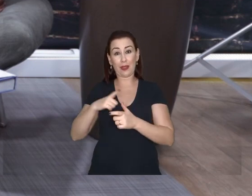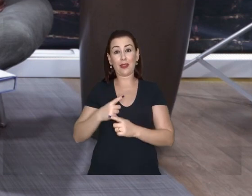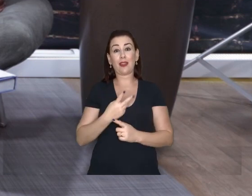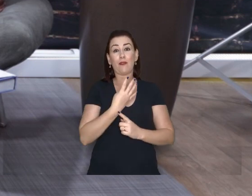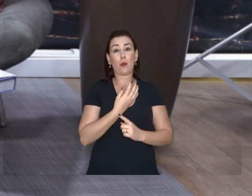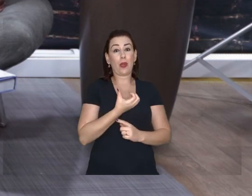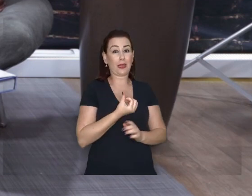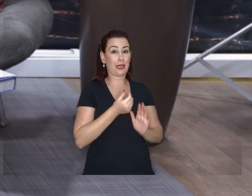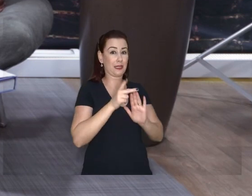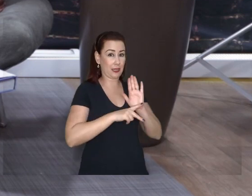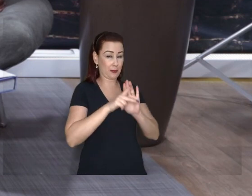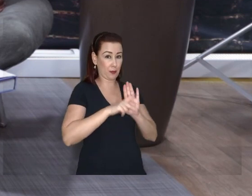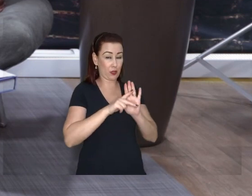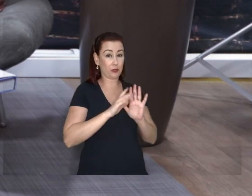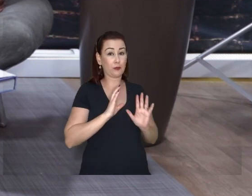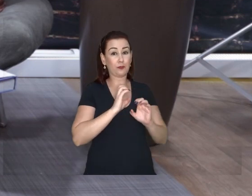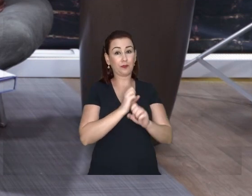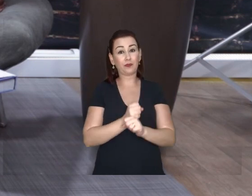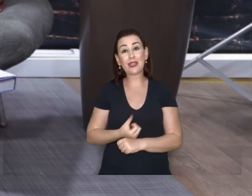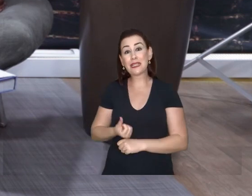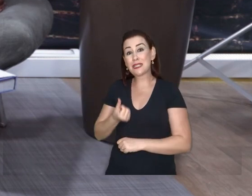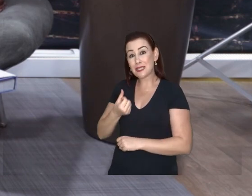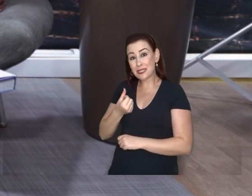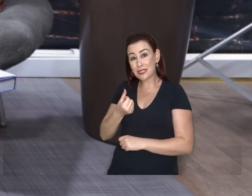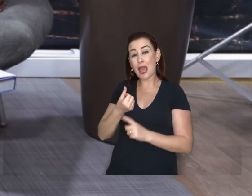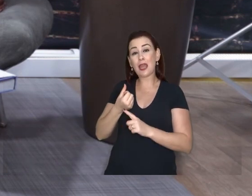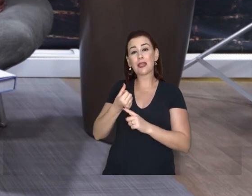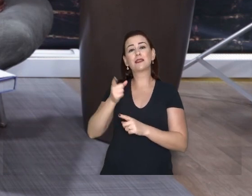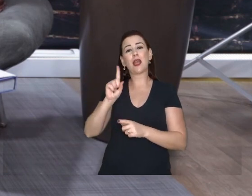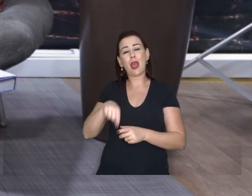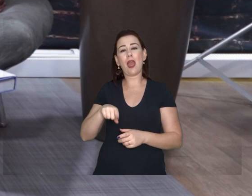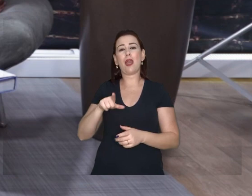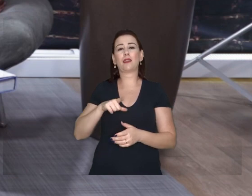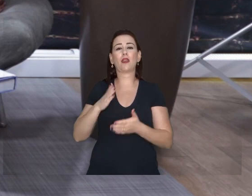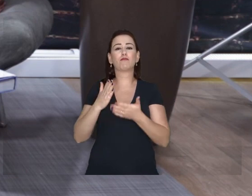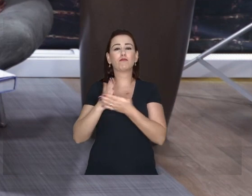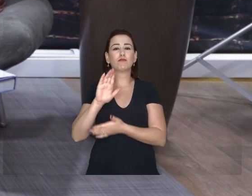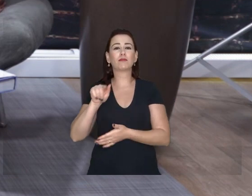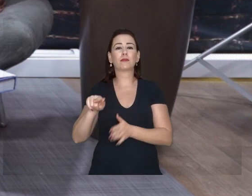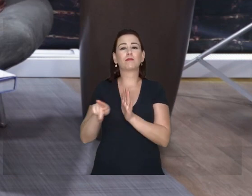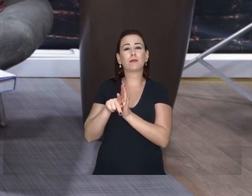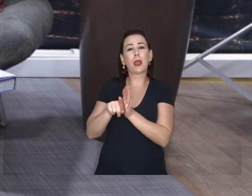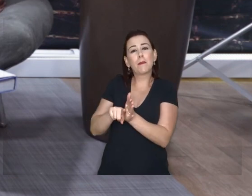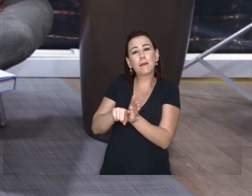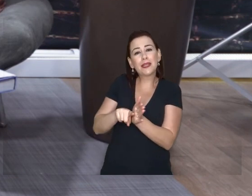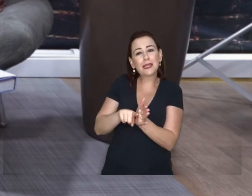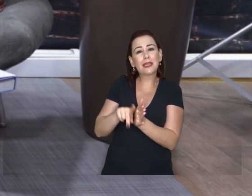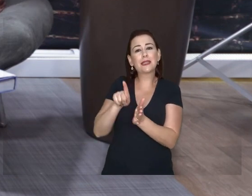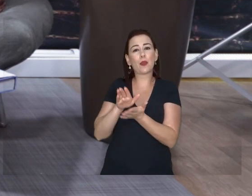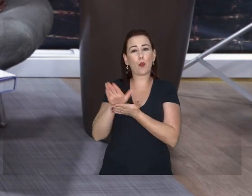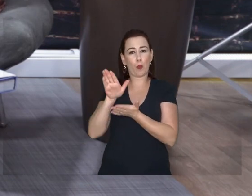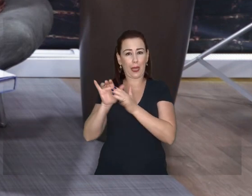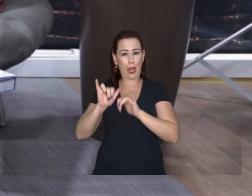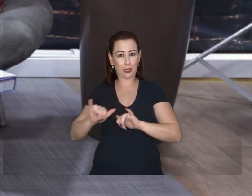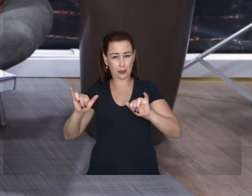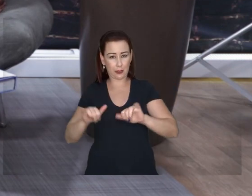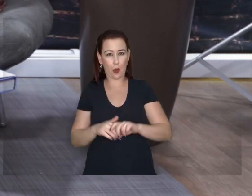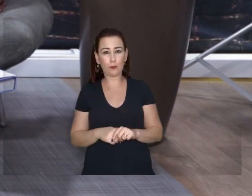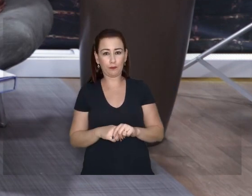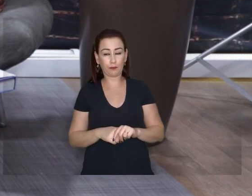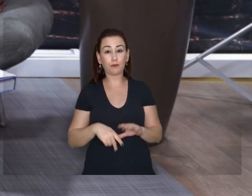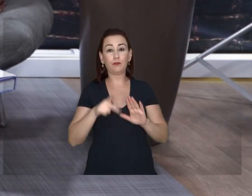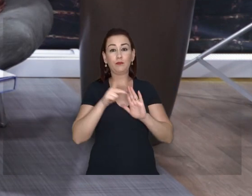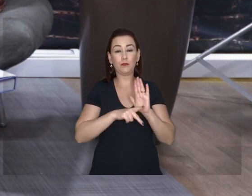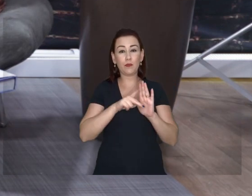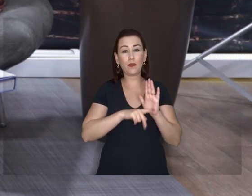46 projetos, sendo que destes 6 projetos, 6 foram acolhidos na categoria Pesquisa-Publicação. Foram